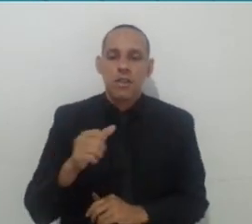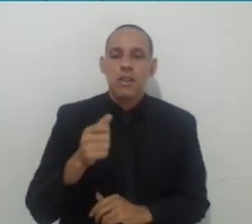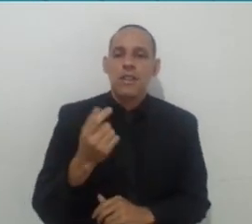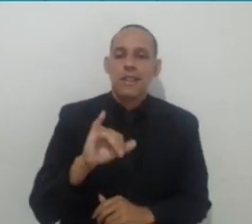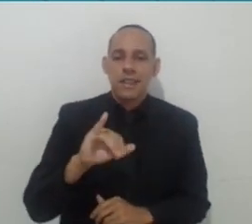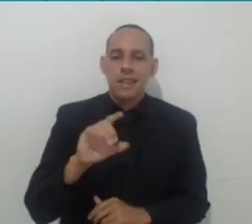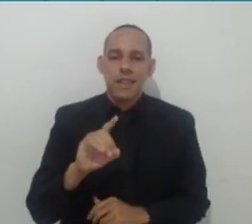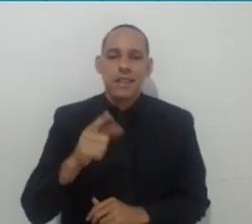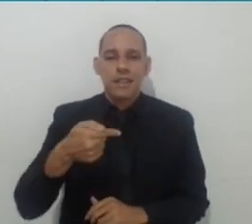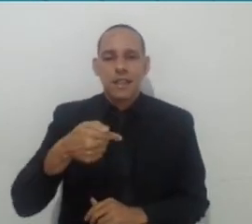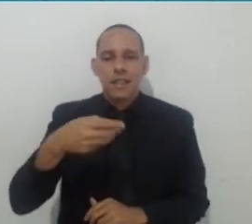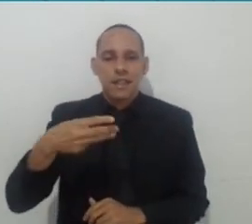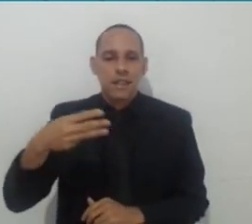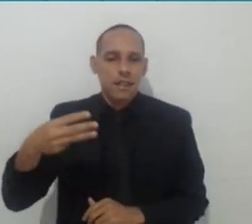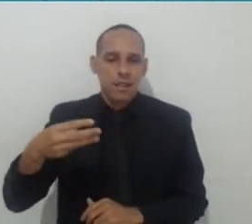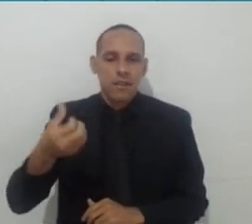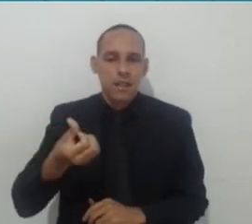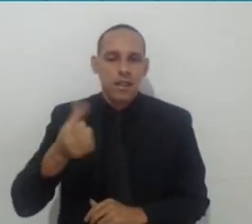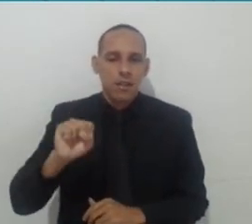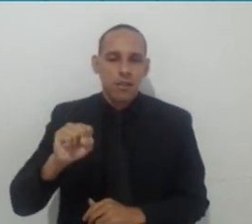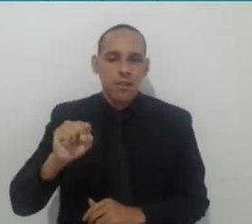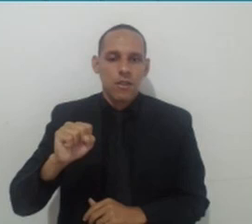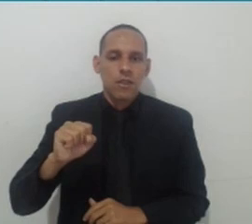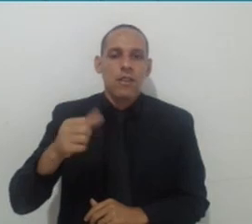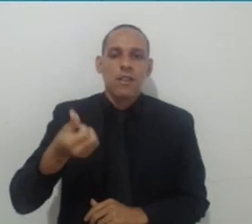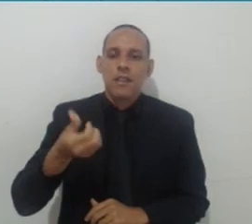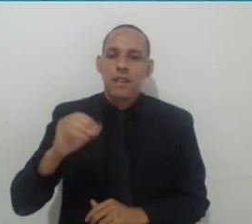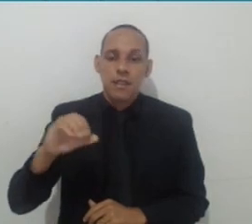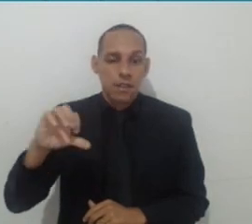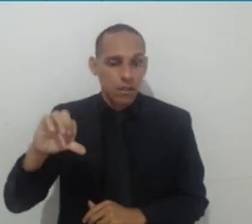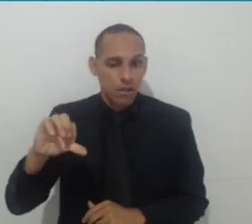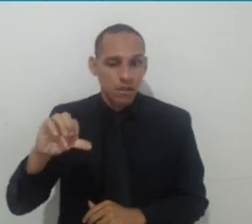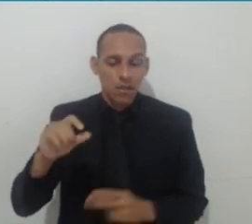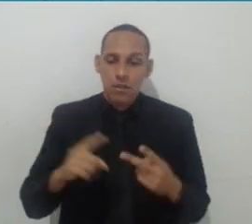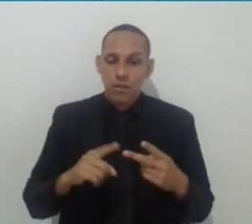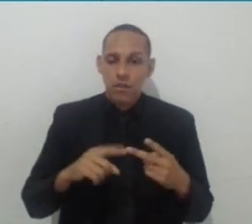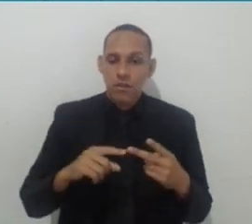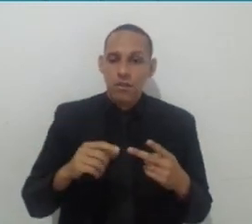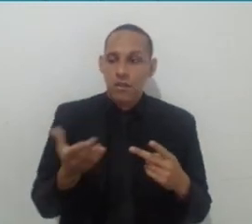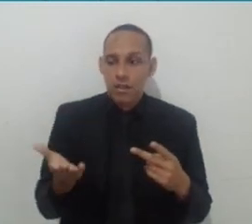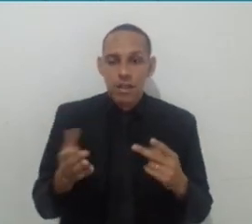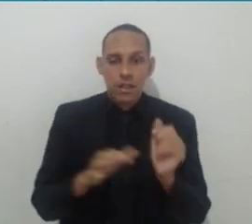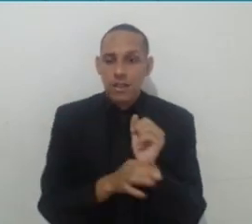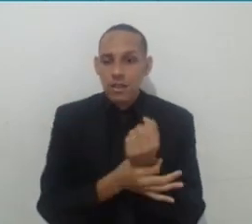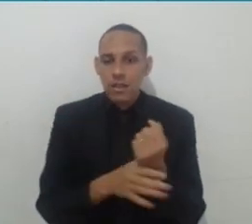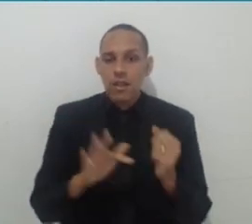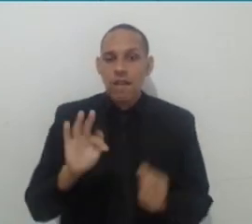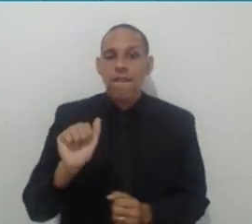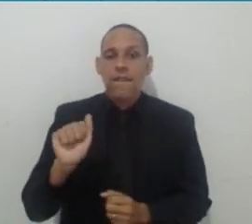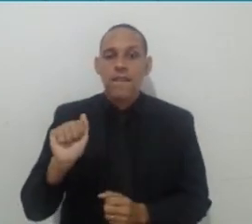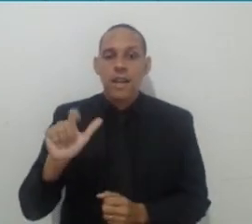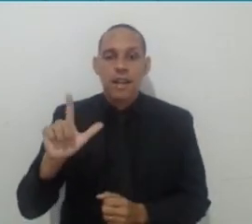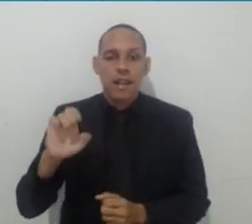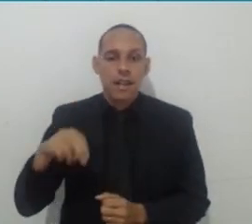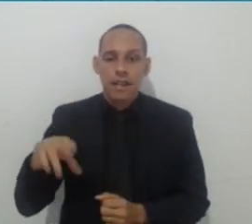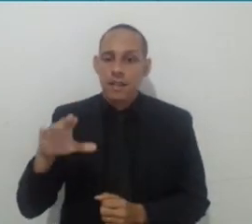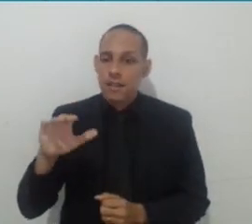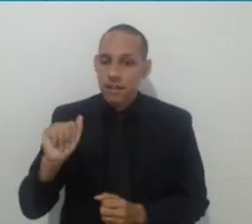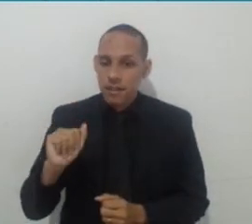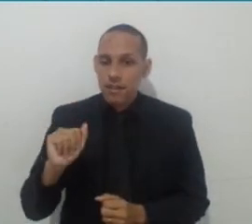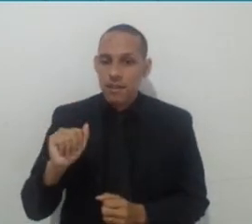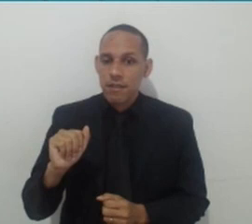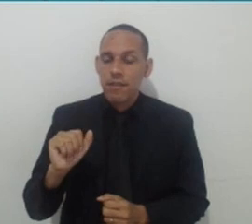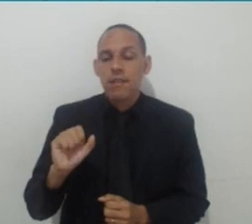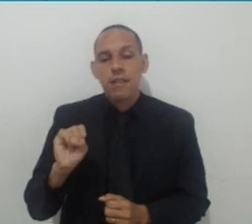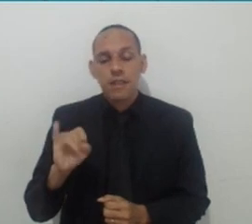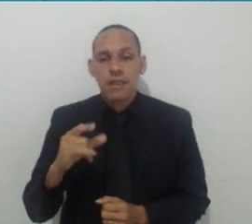733-68-609. O segundo fato é a falência da própria seguradora, que, em decorrência da decretação da falência, os créditos